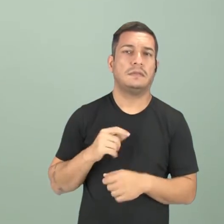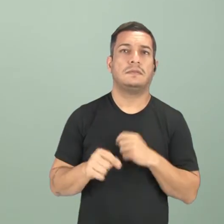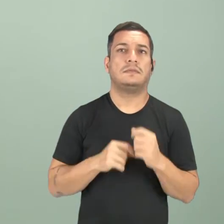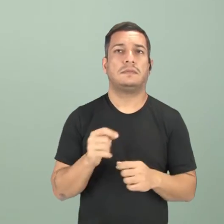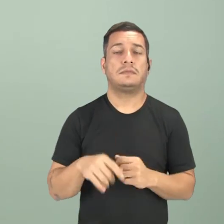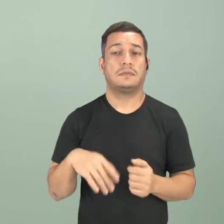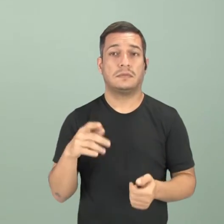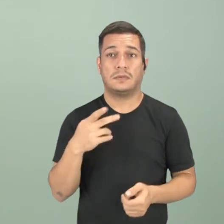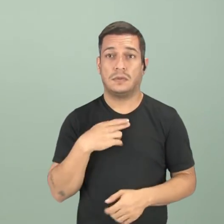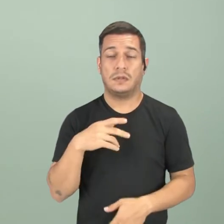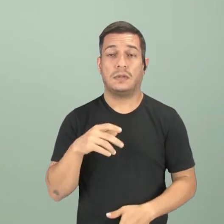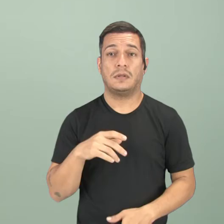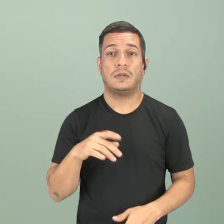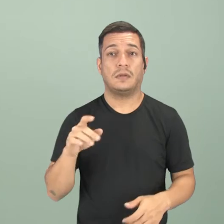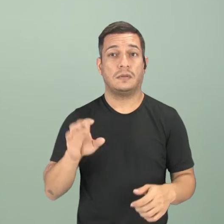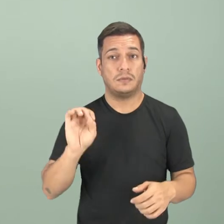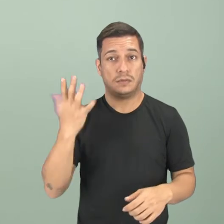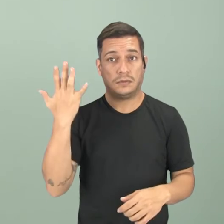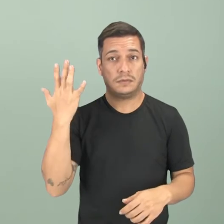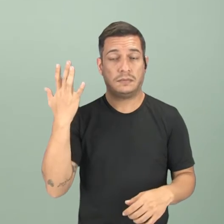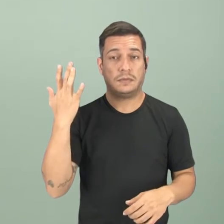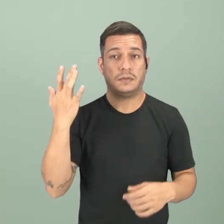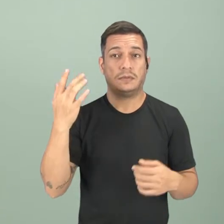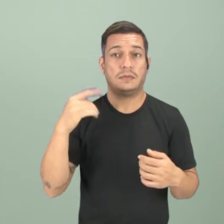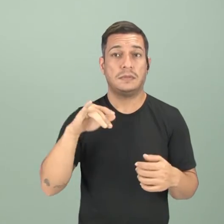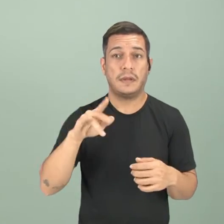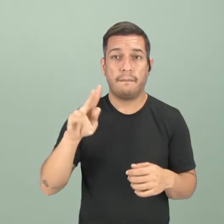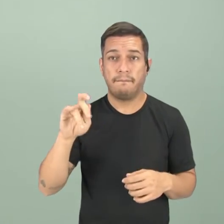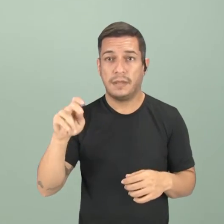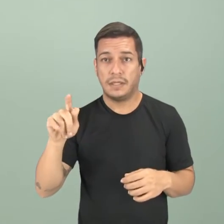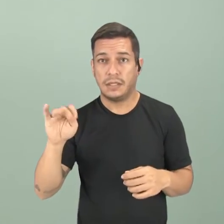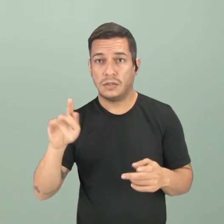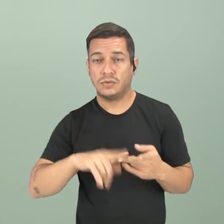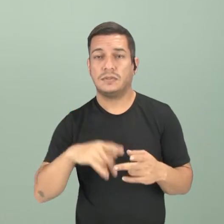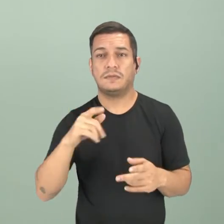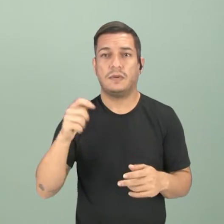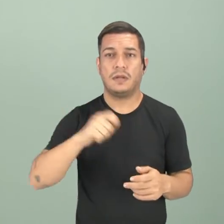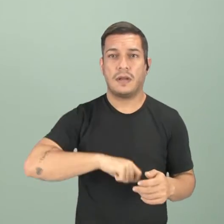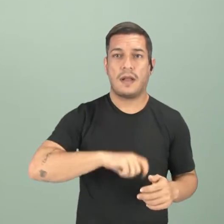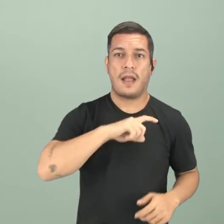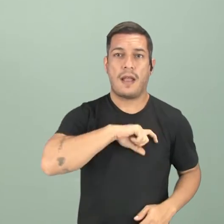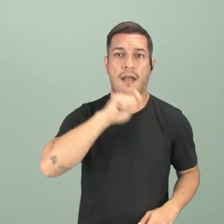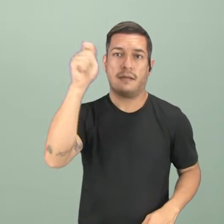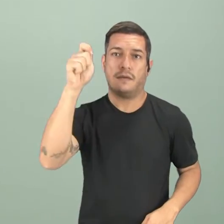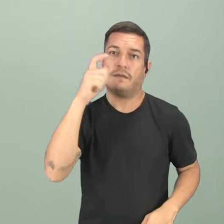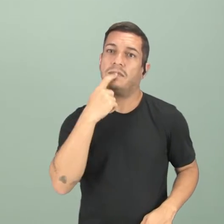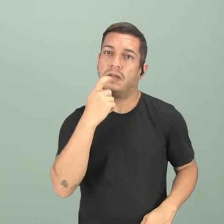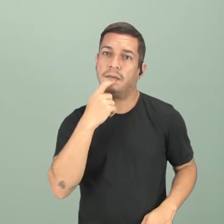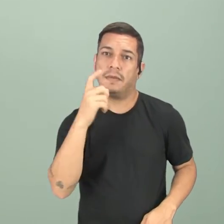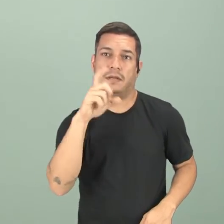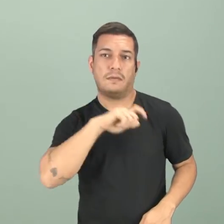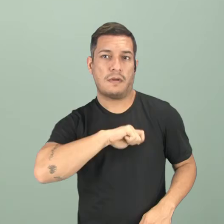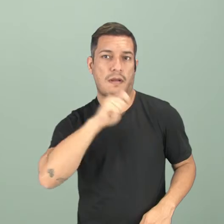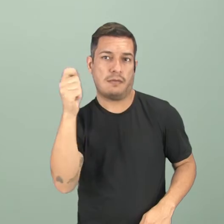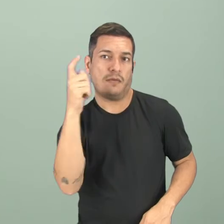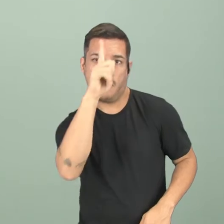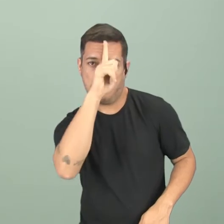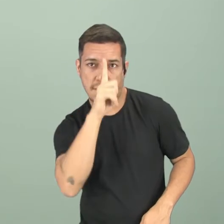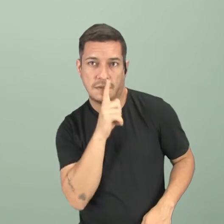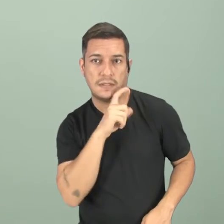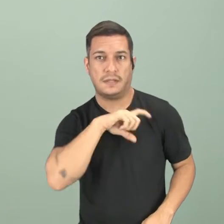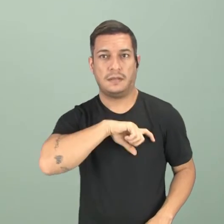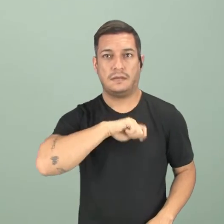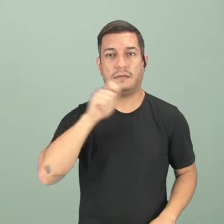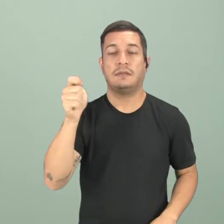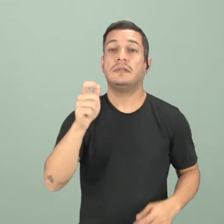os lances polêmicos daquela partida, se de fato foi pênalti, se não foi pênalti, se foi cartão vermelho, se não foi cartão vermelho, bem como